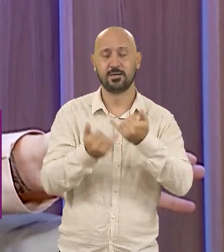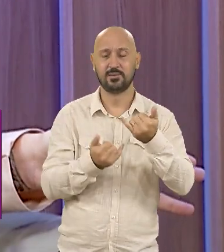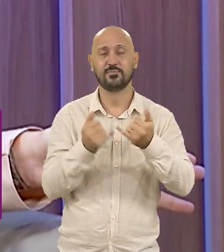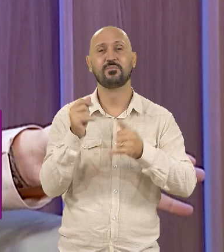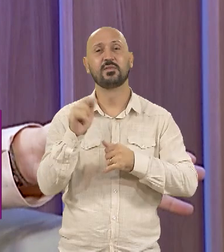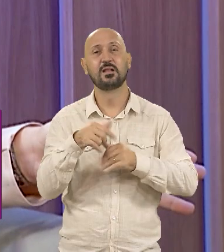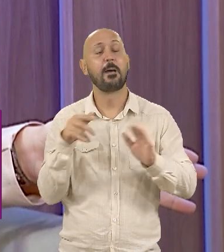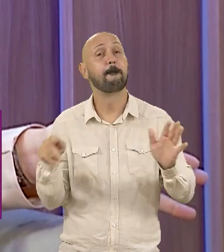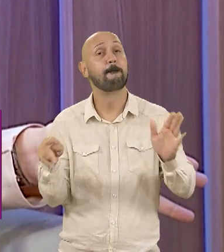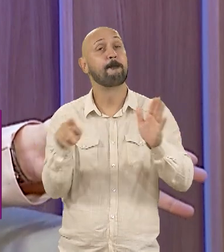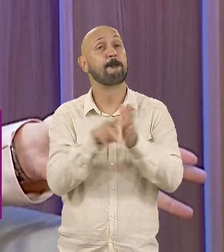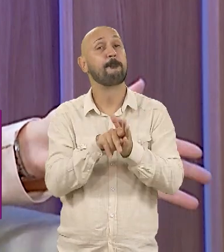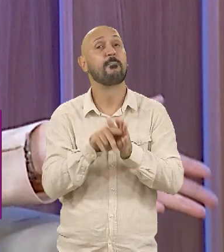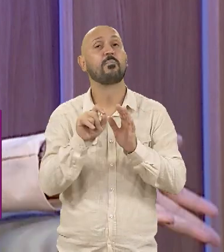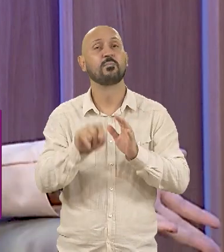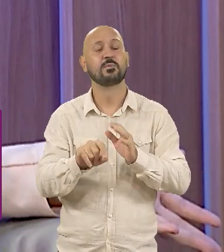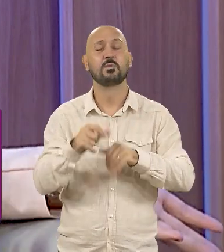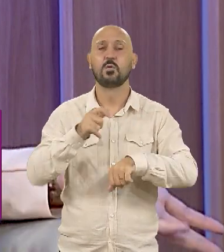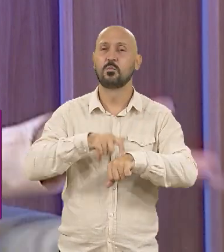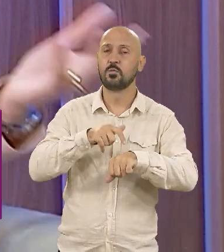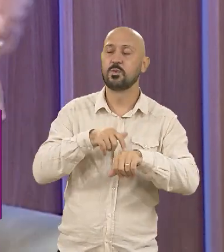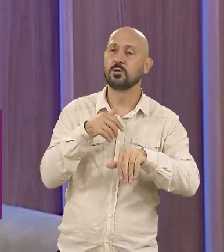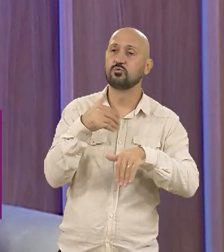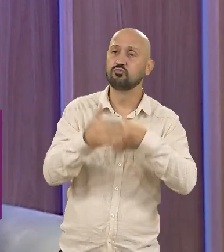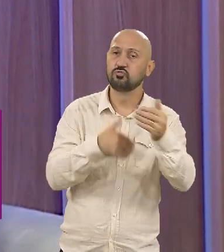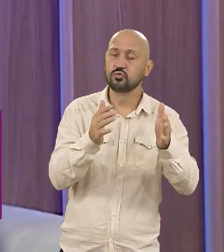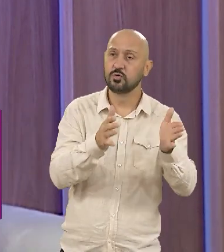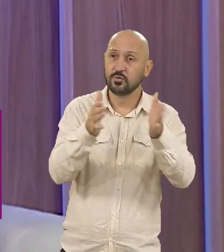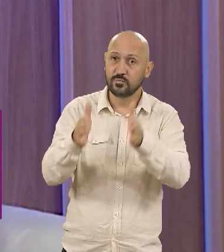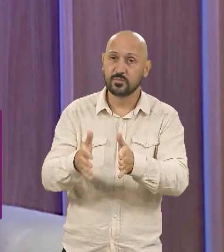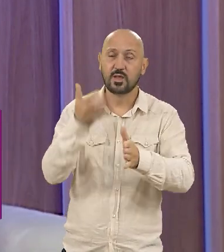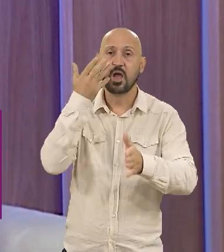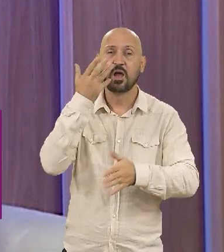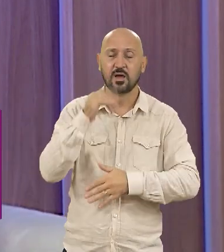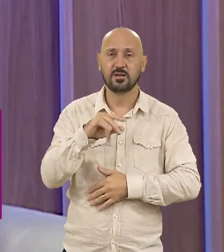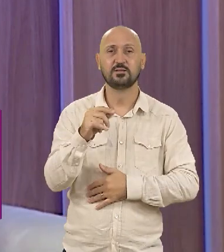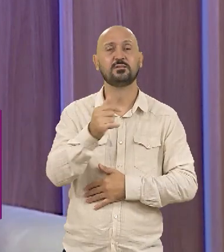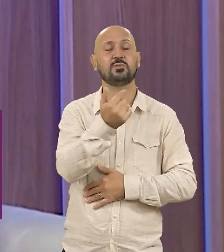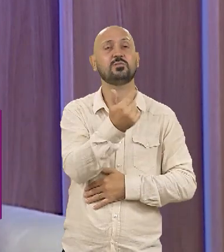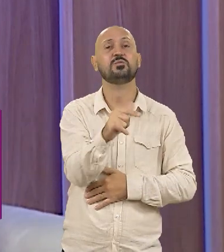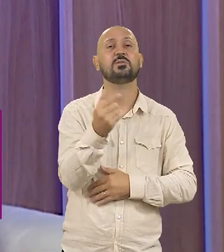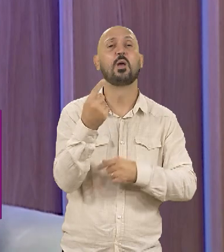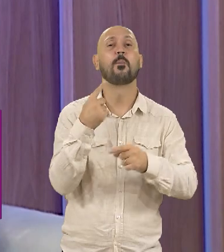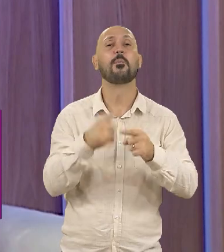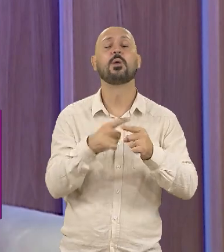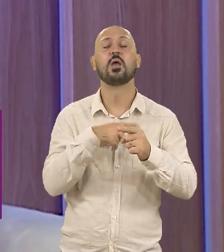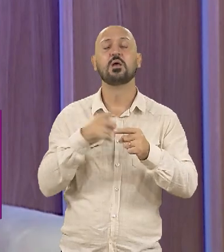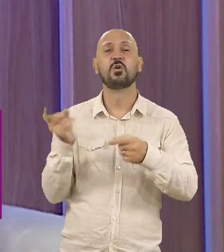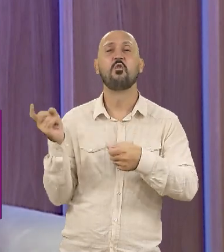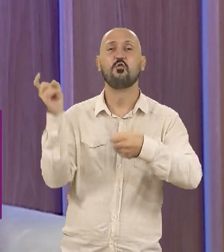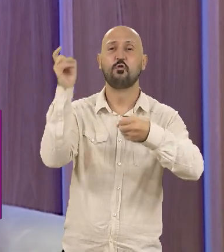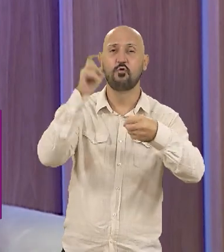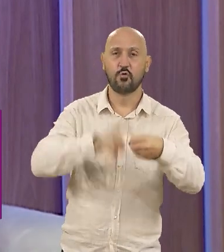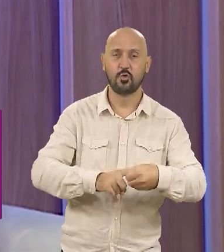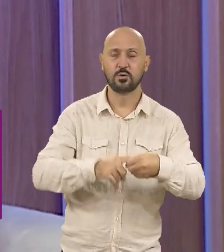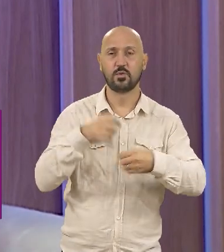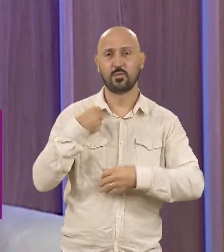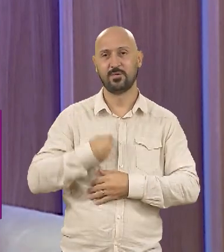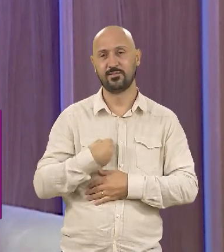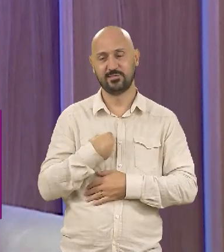da infância. Não tem por que a gente resgatar isso para a vida adulta, né? Então, é um retrocesso